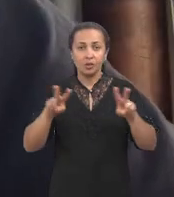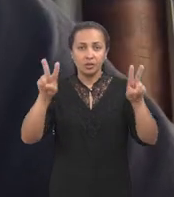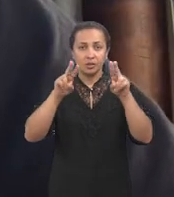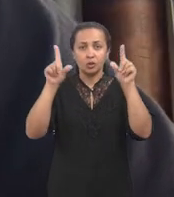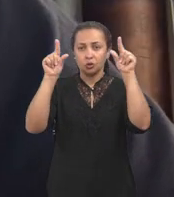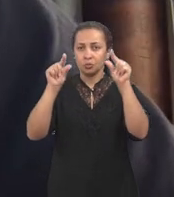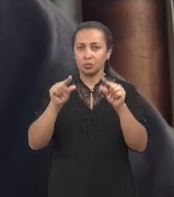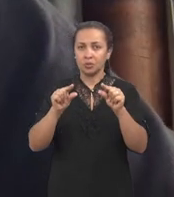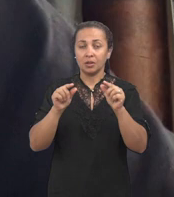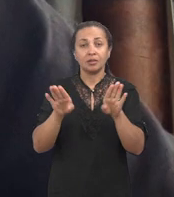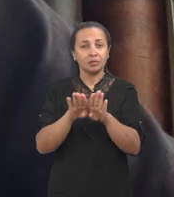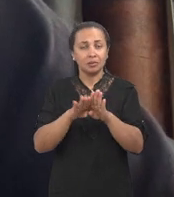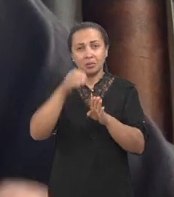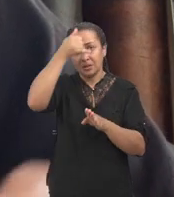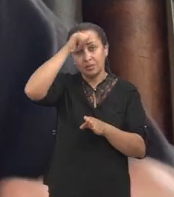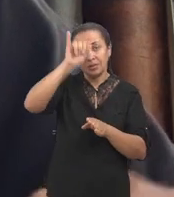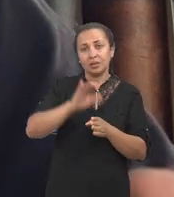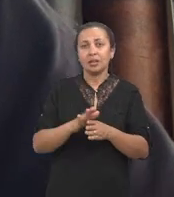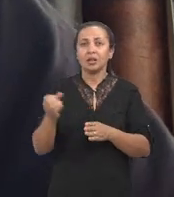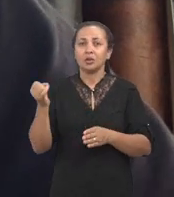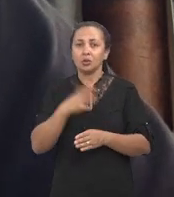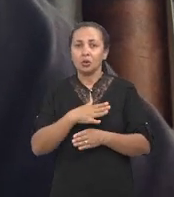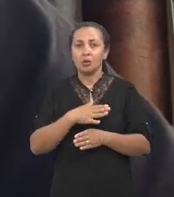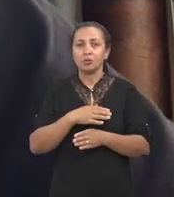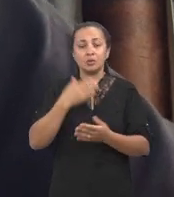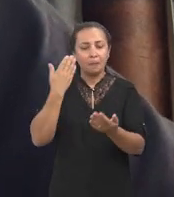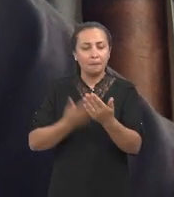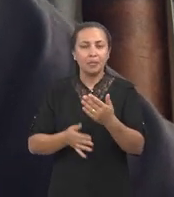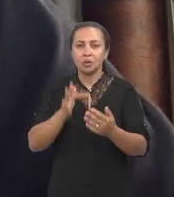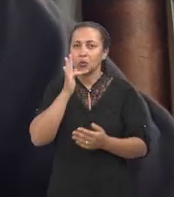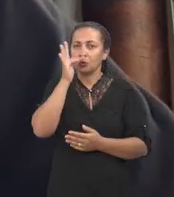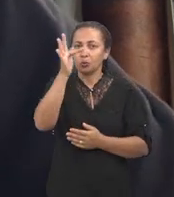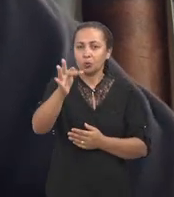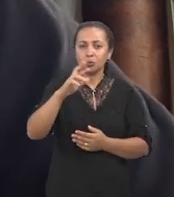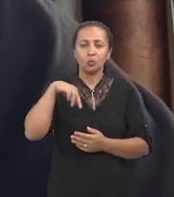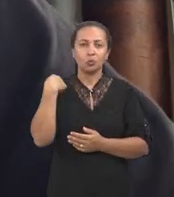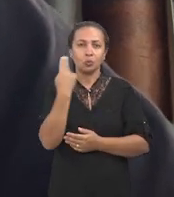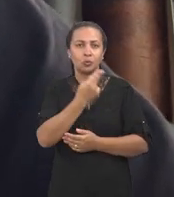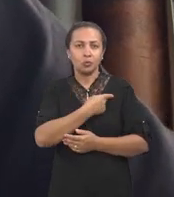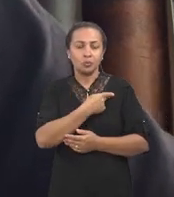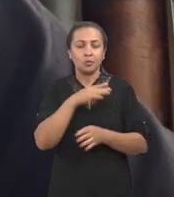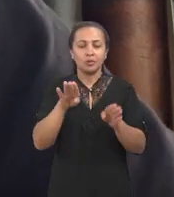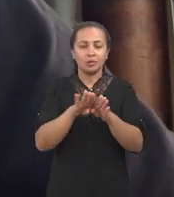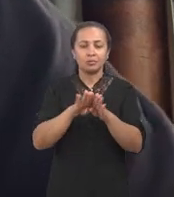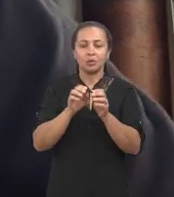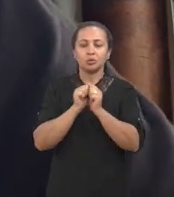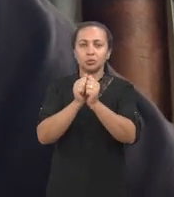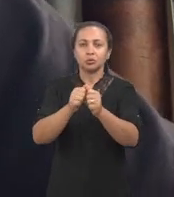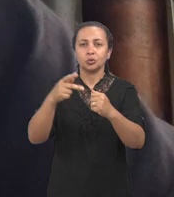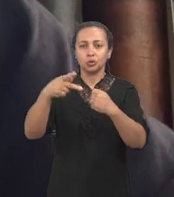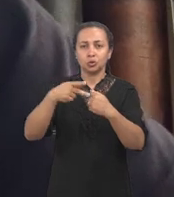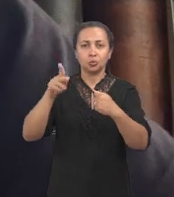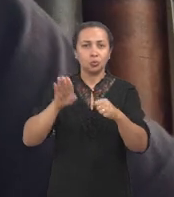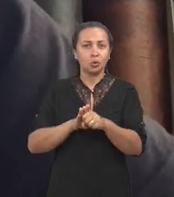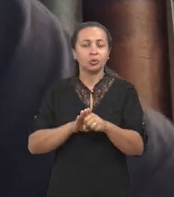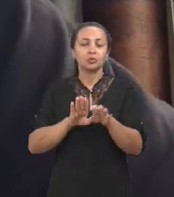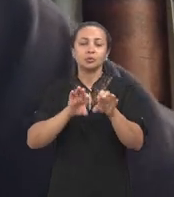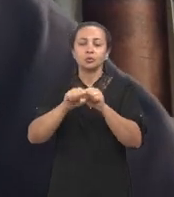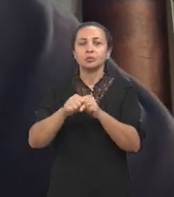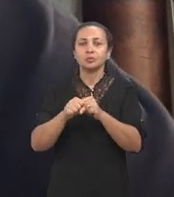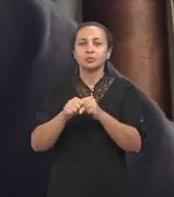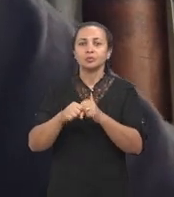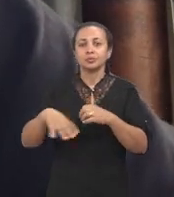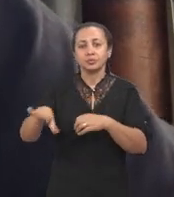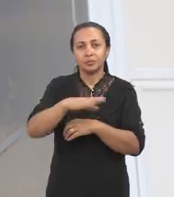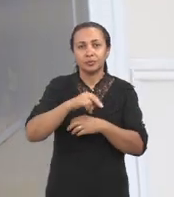e visando Minimizar ou até mesmo evitar novos prejuízos no futuro nós juntamente com programa de pós-graduação em geociências